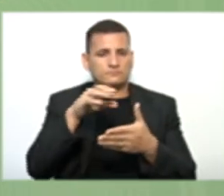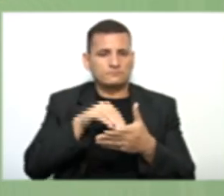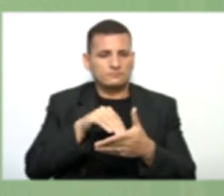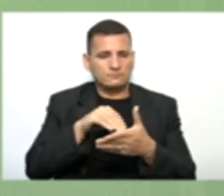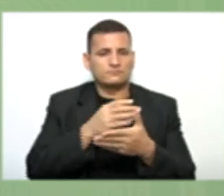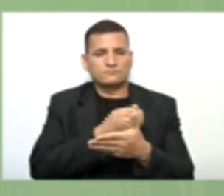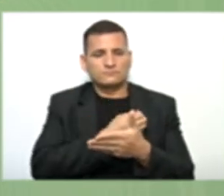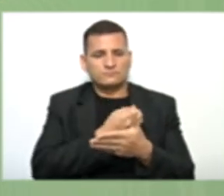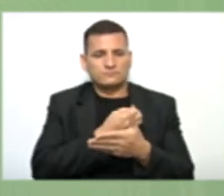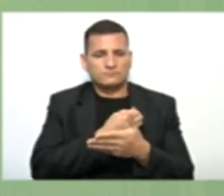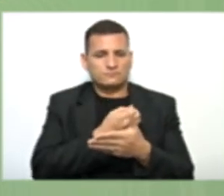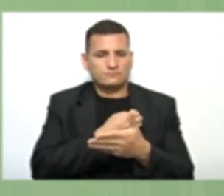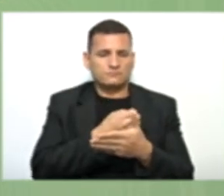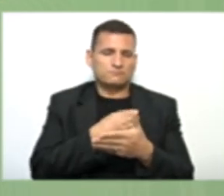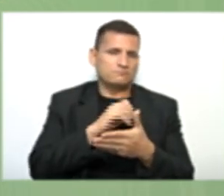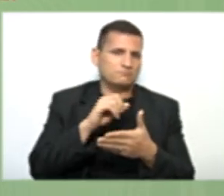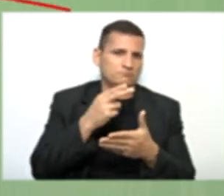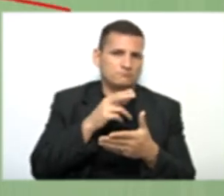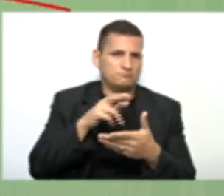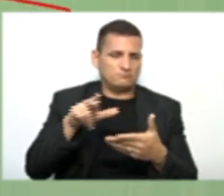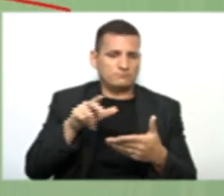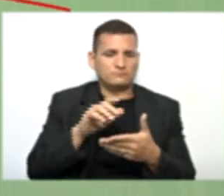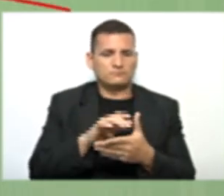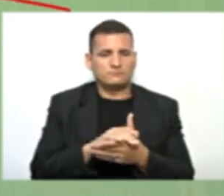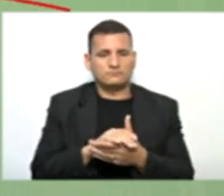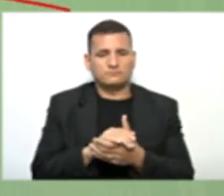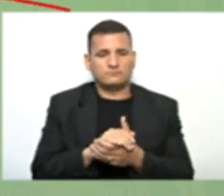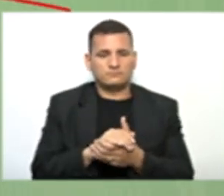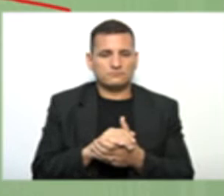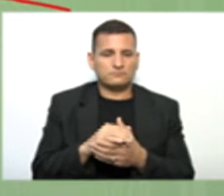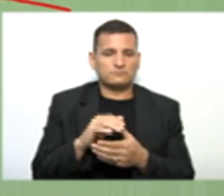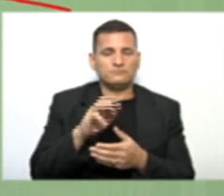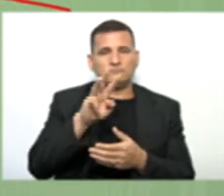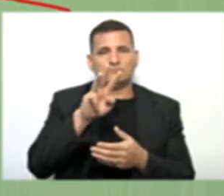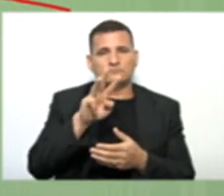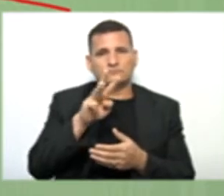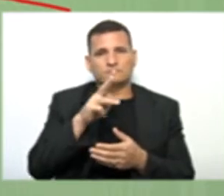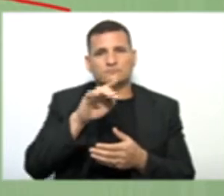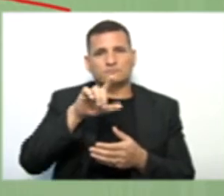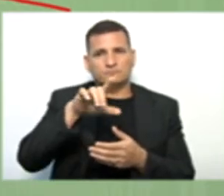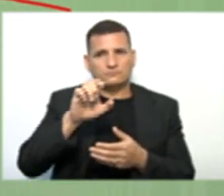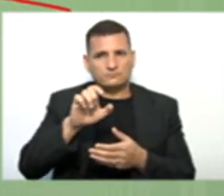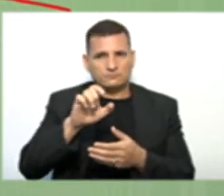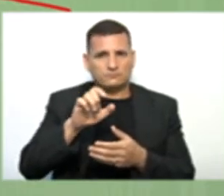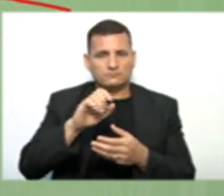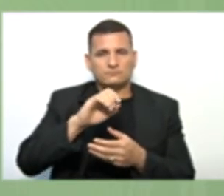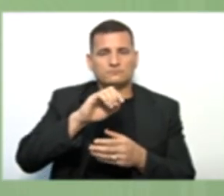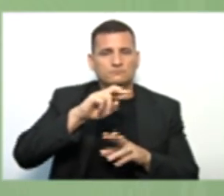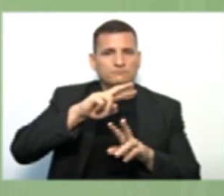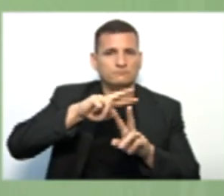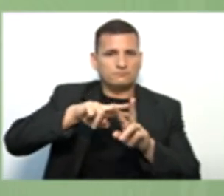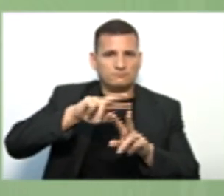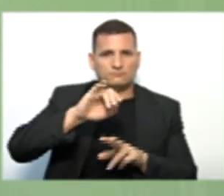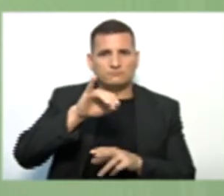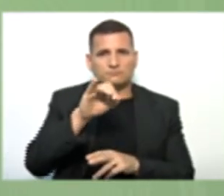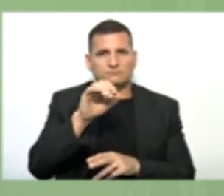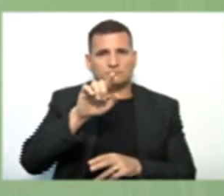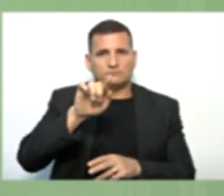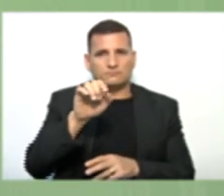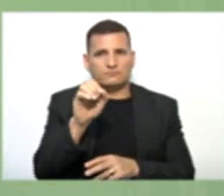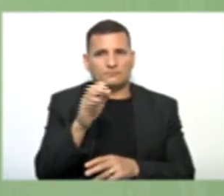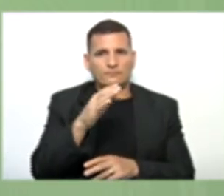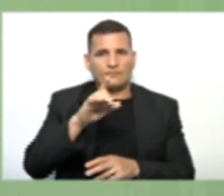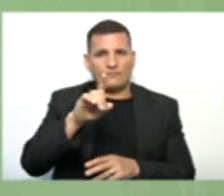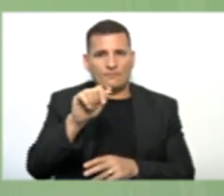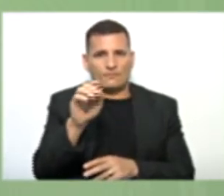o laço while em um jogo da velha. Vamos lá.